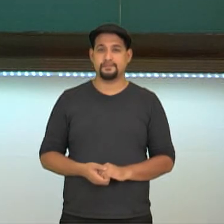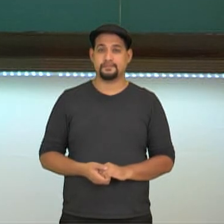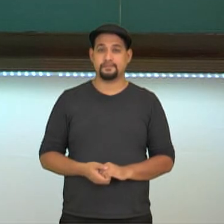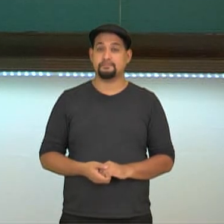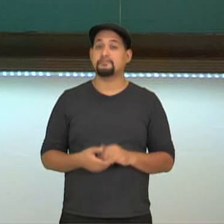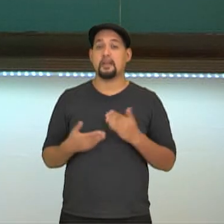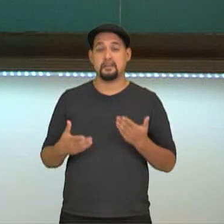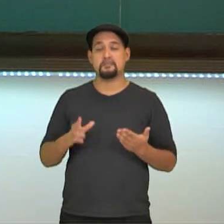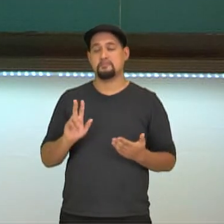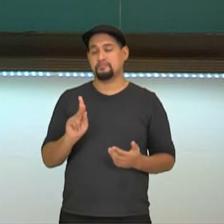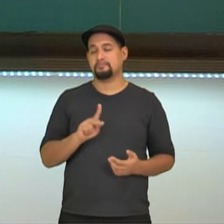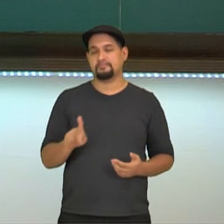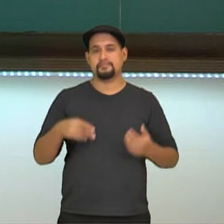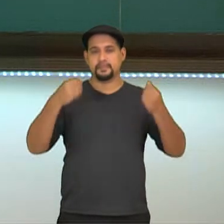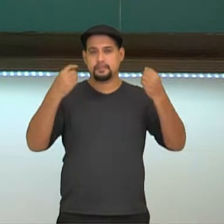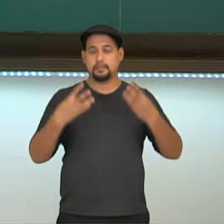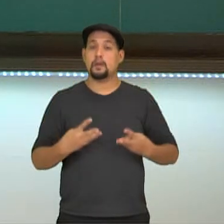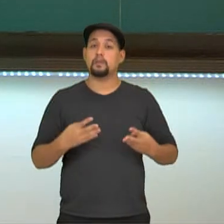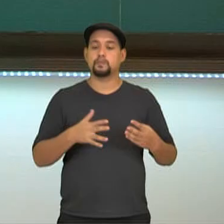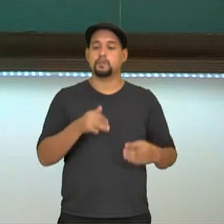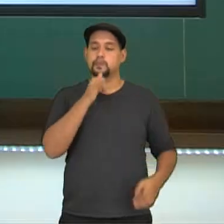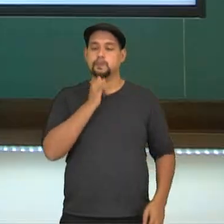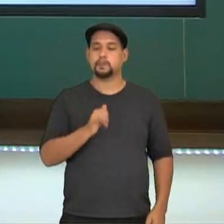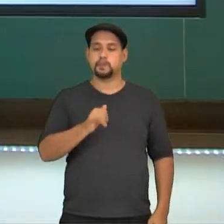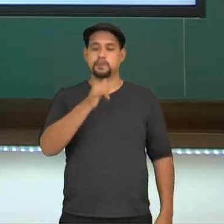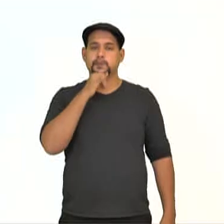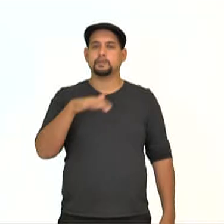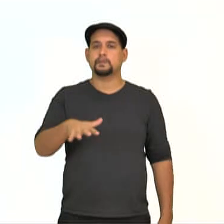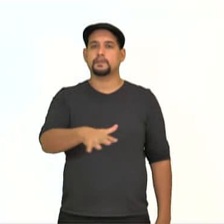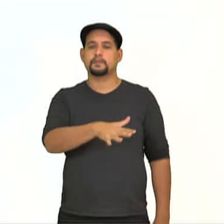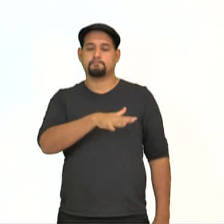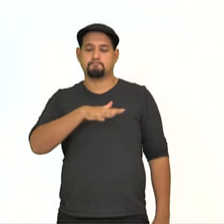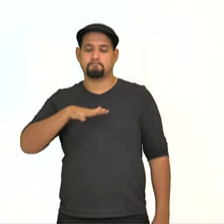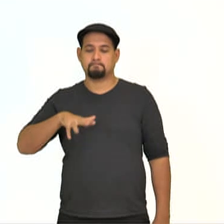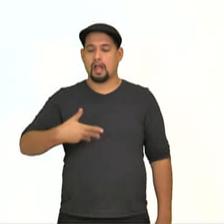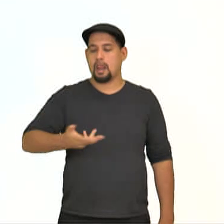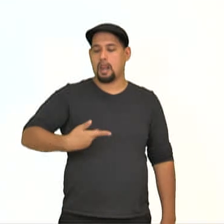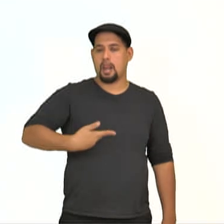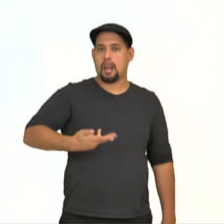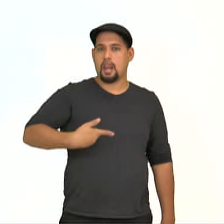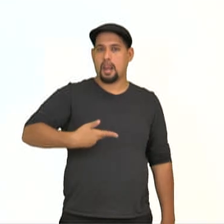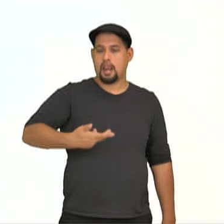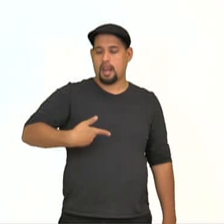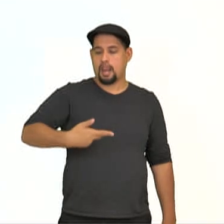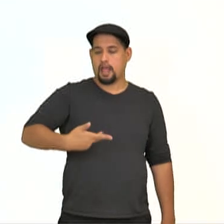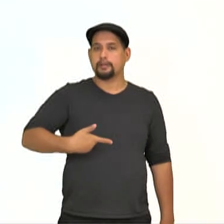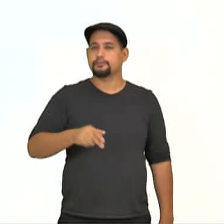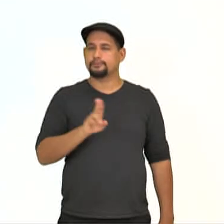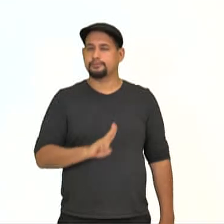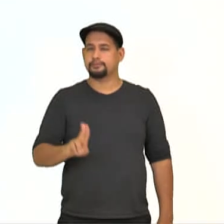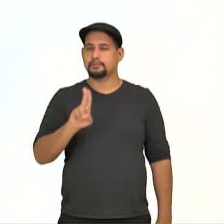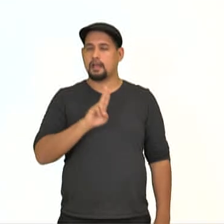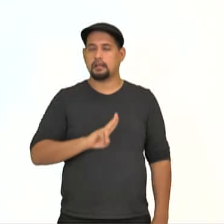Aqui vale o que o professor falou. O campo elétrico ele vai servir como um campo de aceleração. Essa carga, quando colocada aqui em repouso, no estado